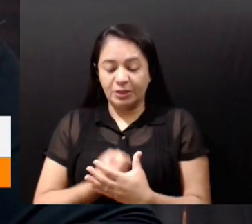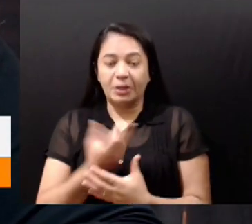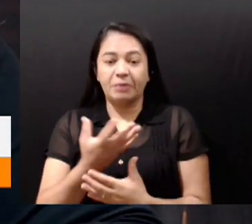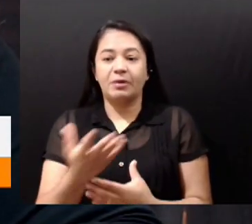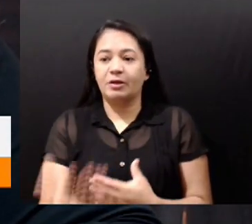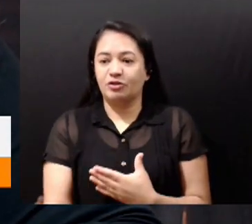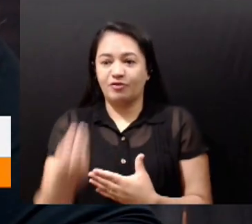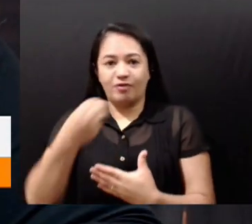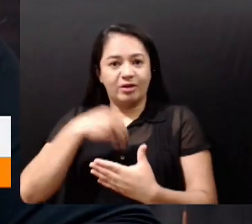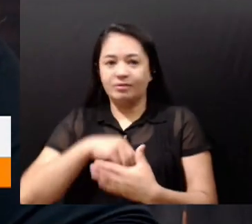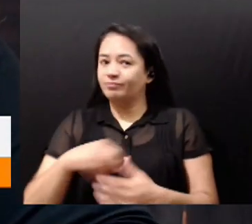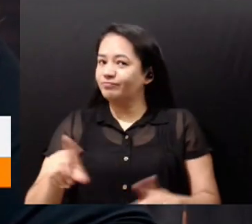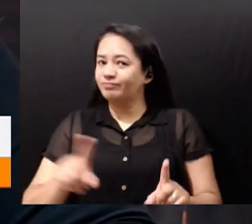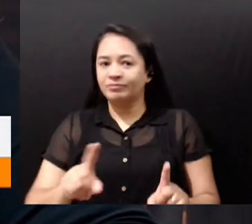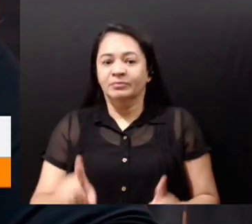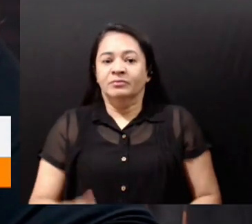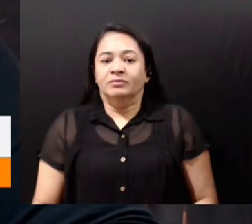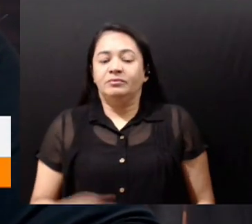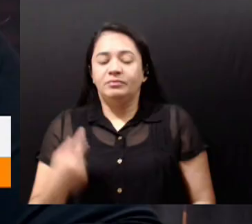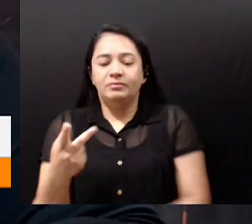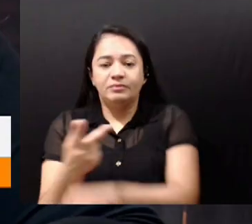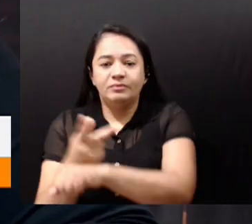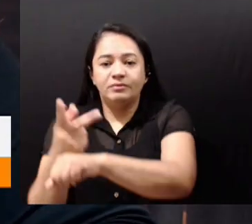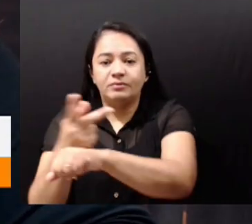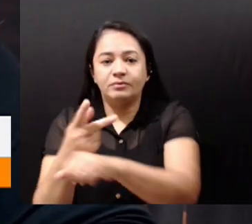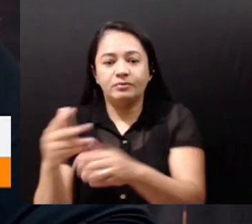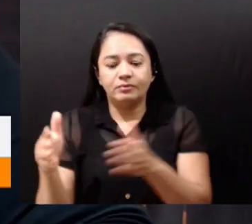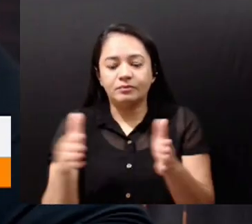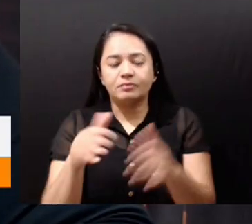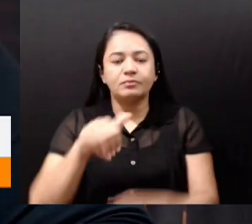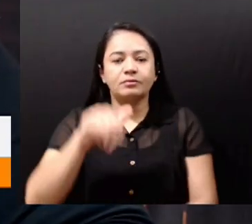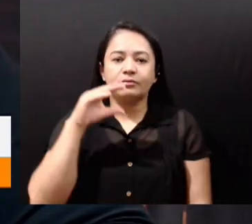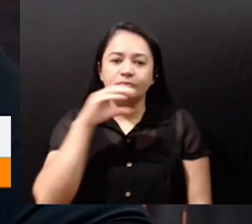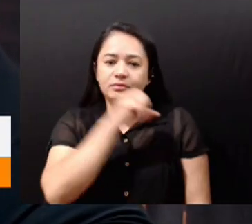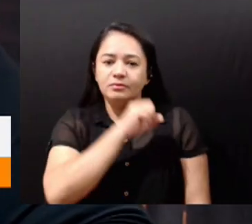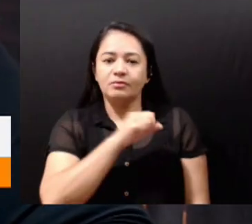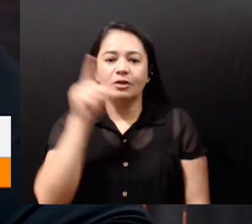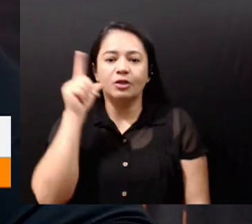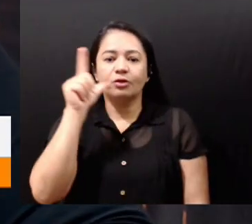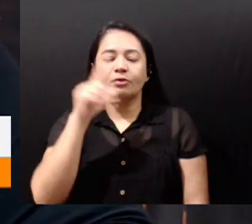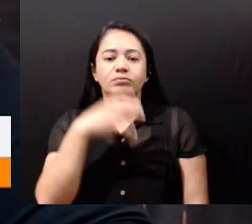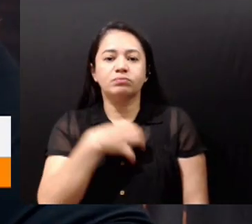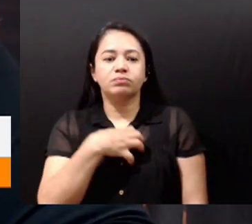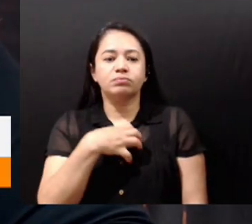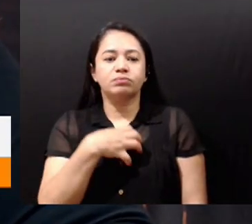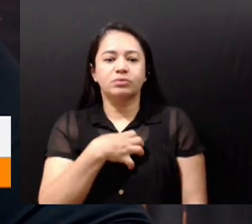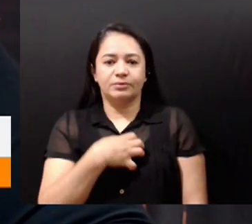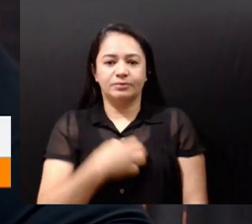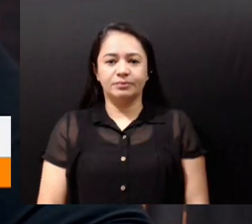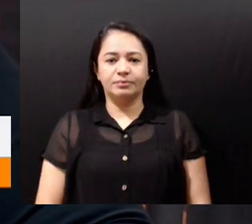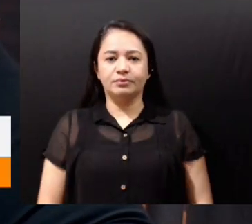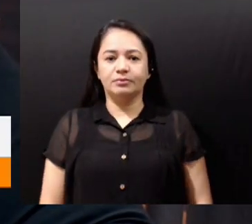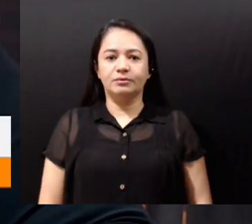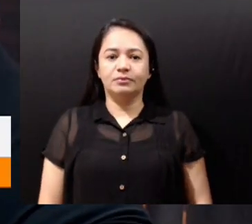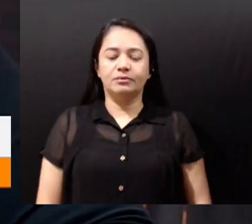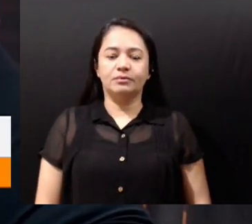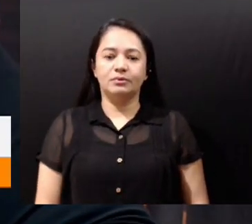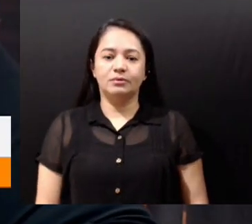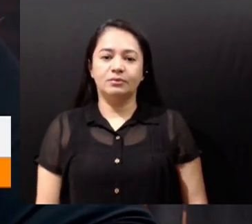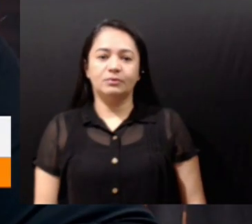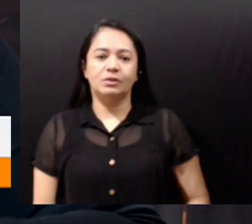buscando o caminho mais rápido para ter essa sensação de preenchimento, né? E eu passei por